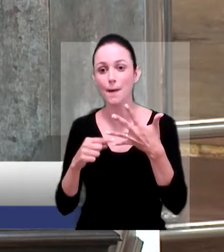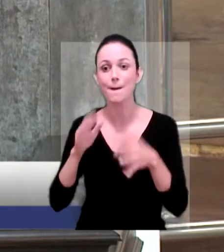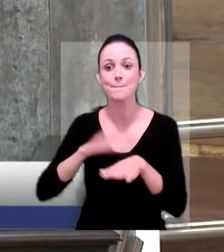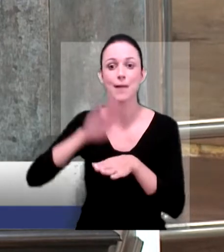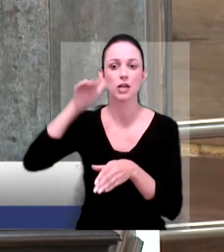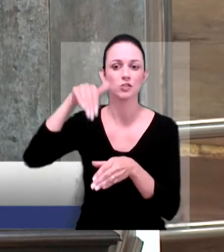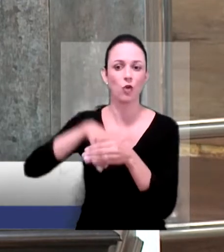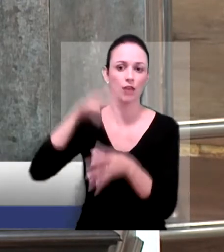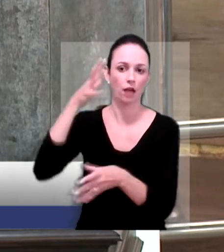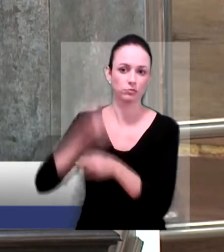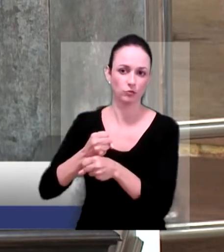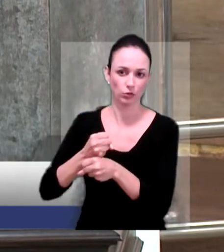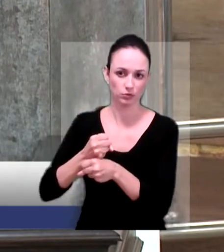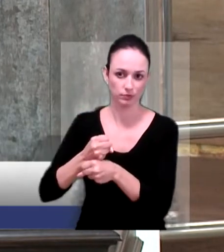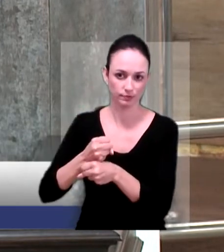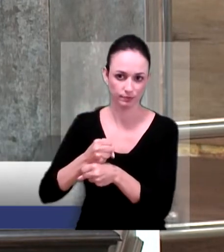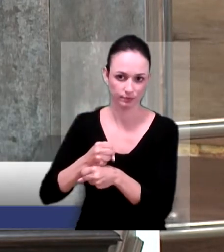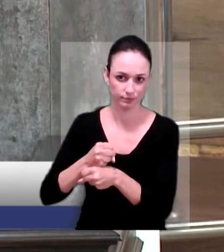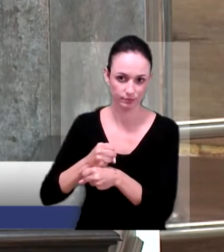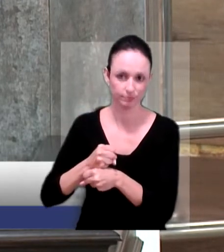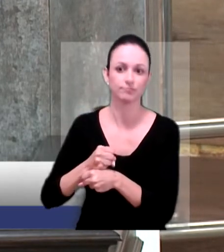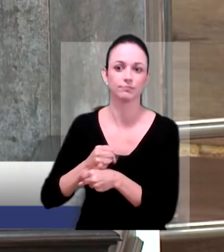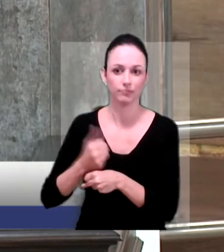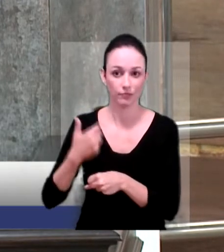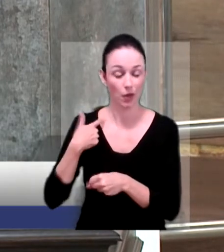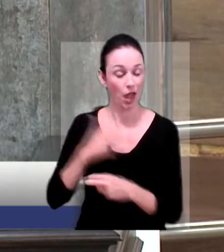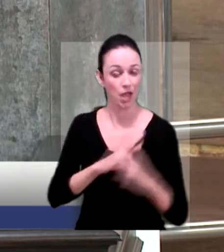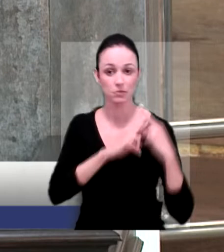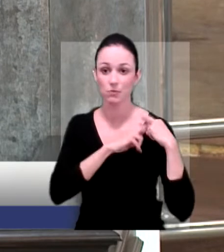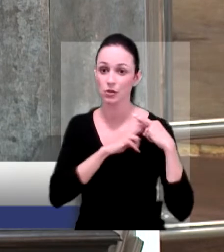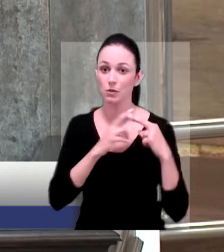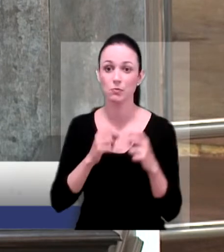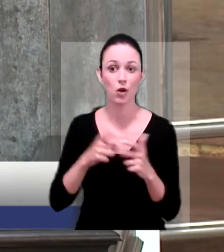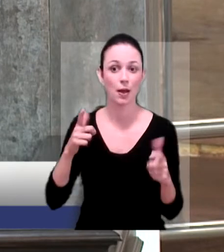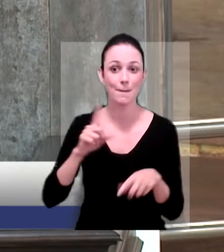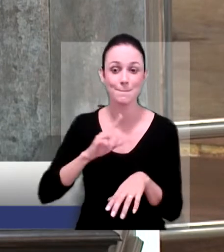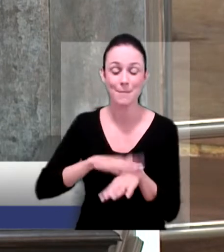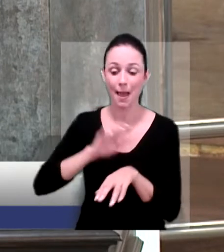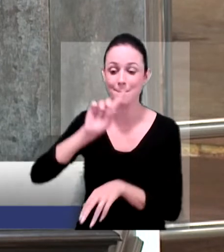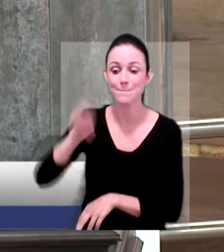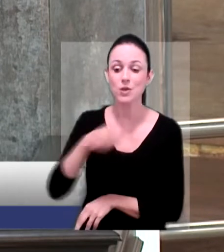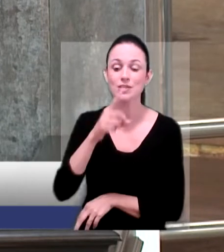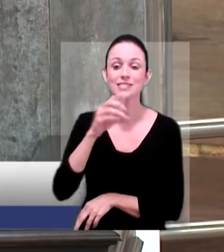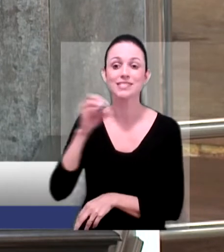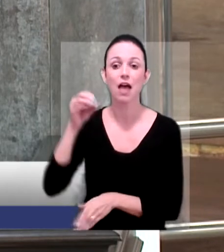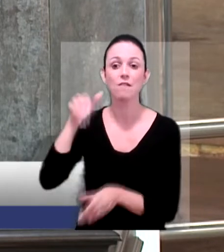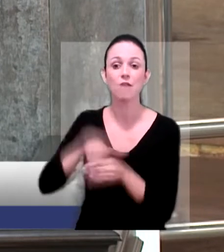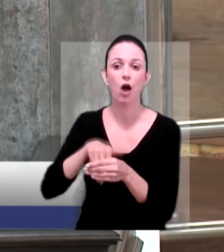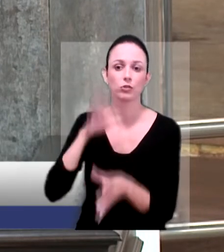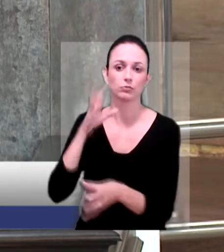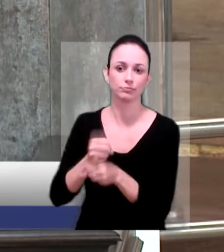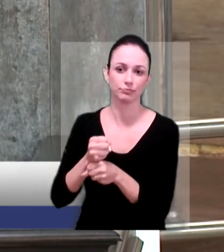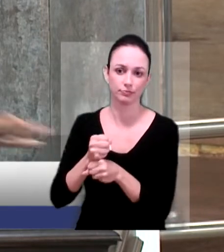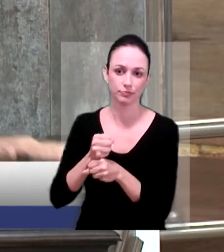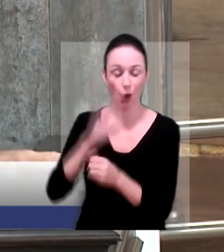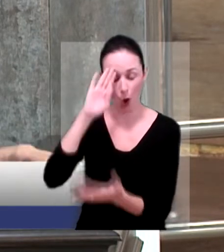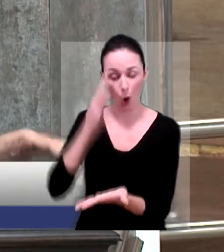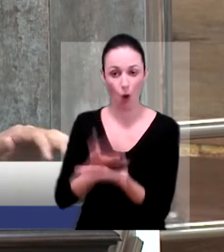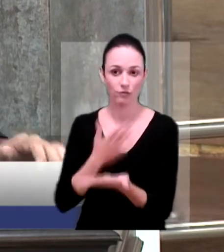Tenho uma responsabilidade muito grande, de mais de 1.100 votos, que confiaram a mim uma certa expectativa, talvez